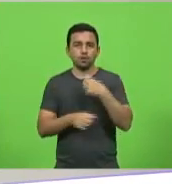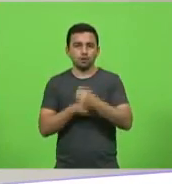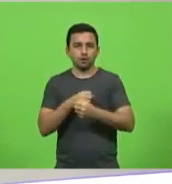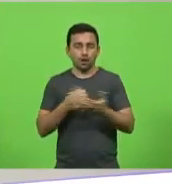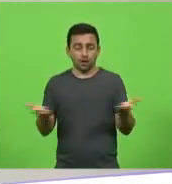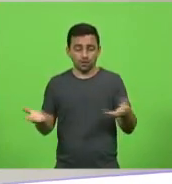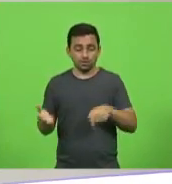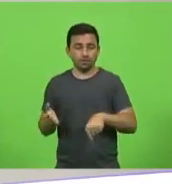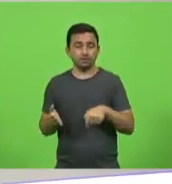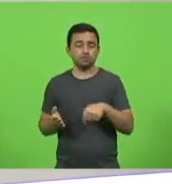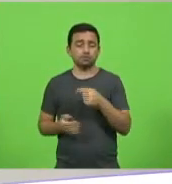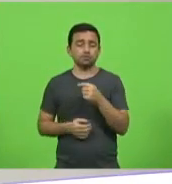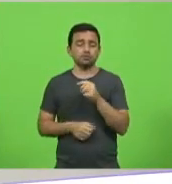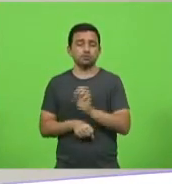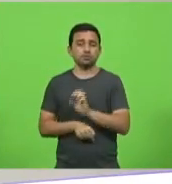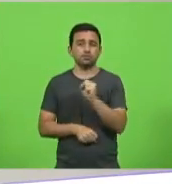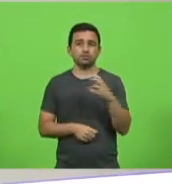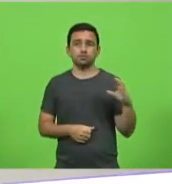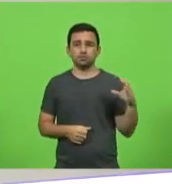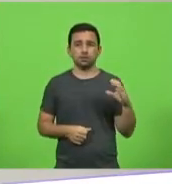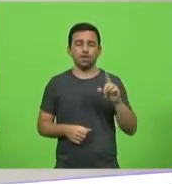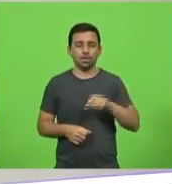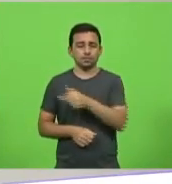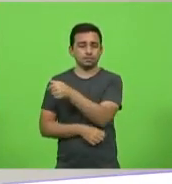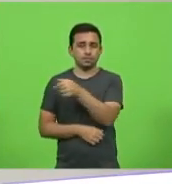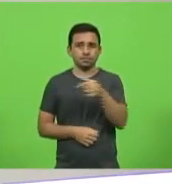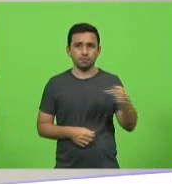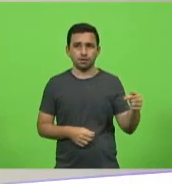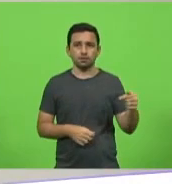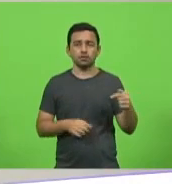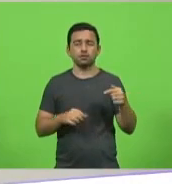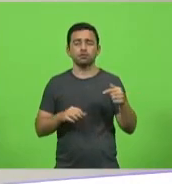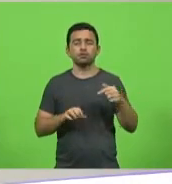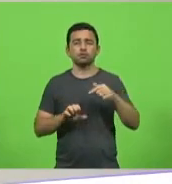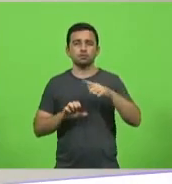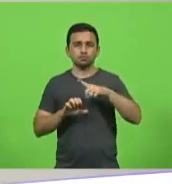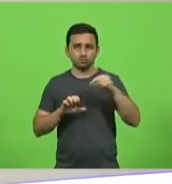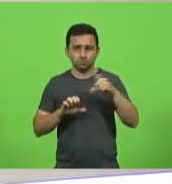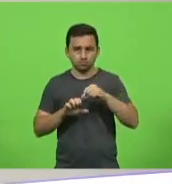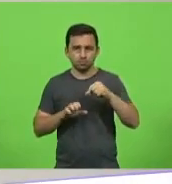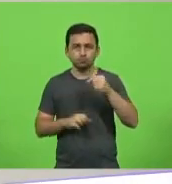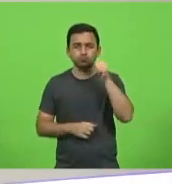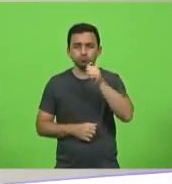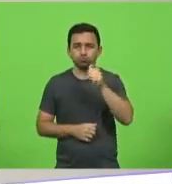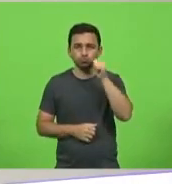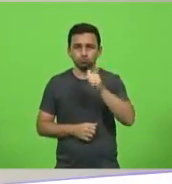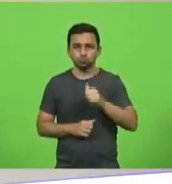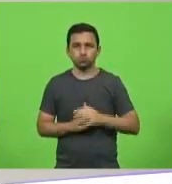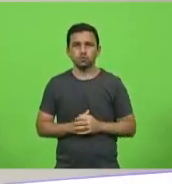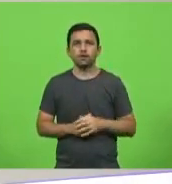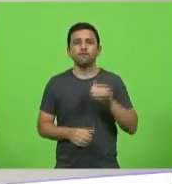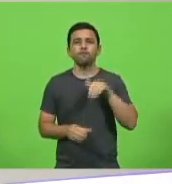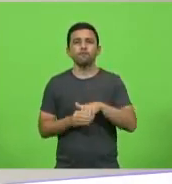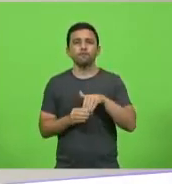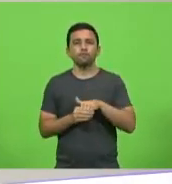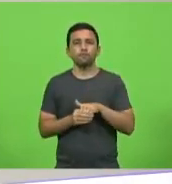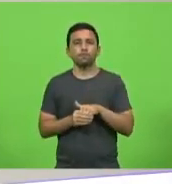Catarina, para instituir a Semana Estadual do Empreendedorismo Feminino. Em votação,